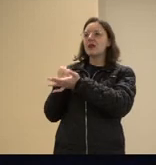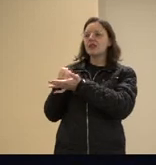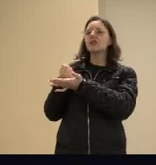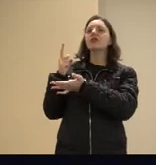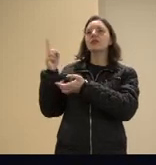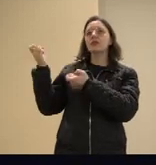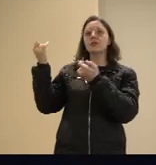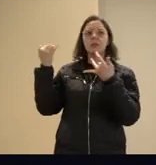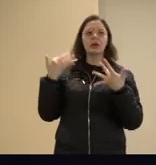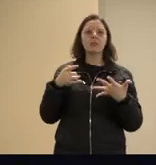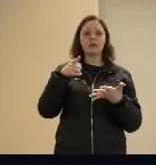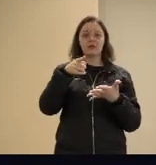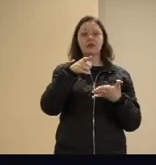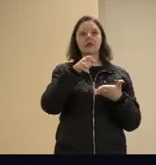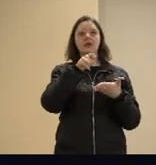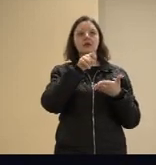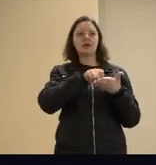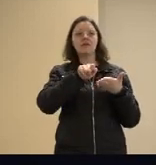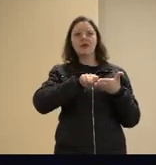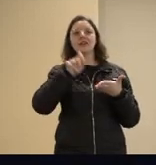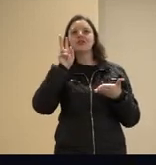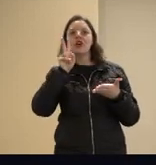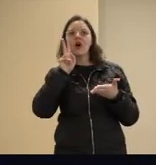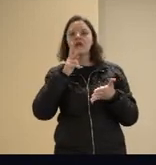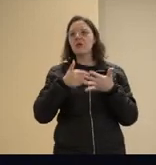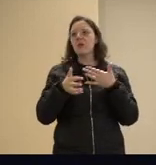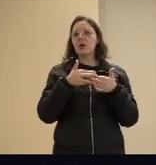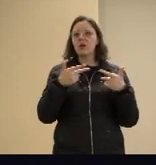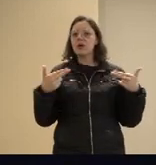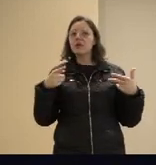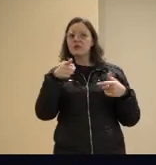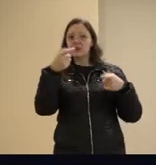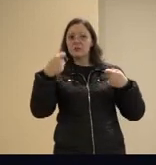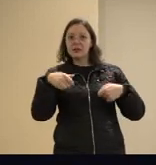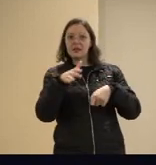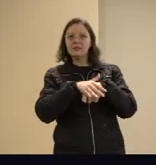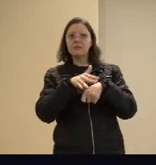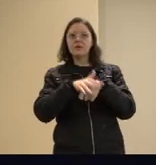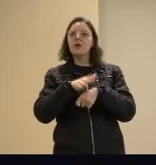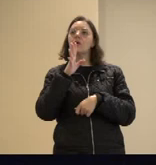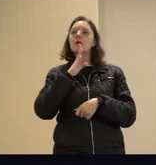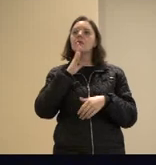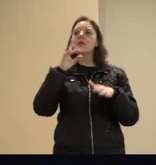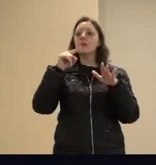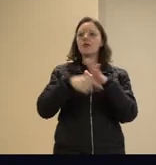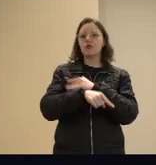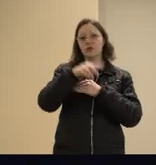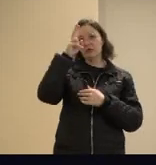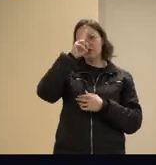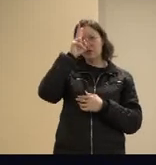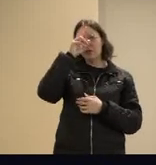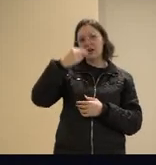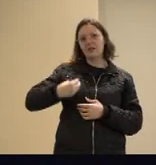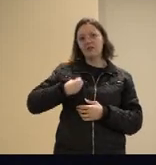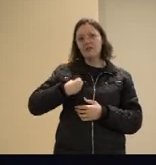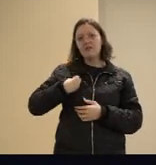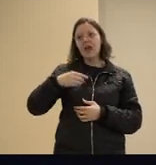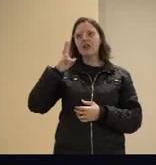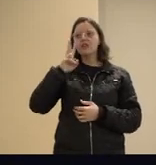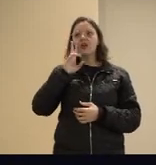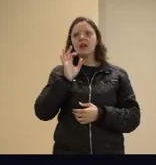a história de qualquer coisa, você tem que imergir na história, você tem que vivenciar aquela história. E eu acho